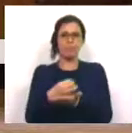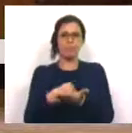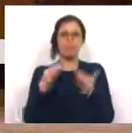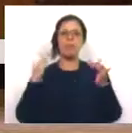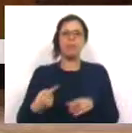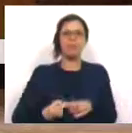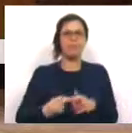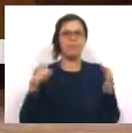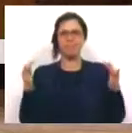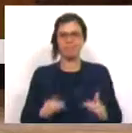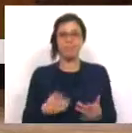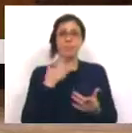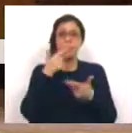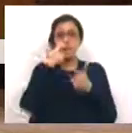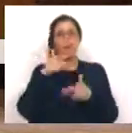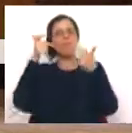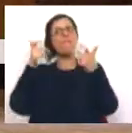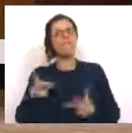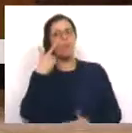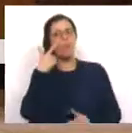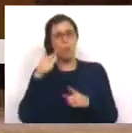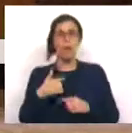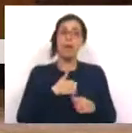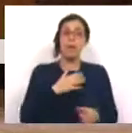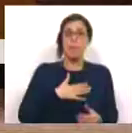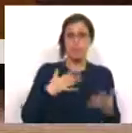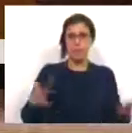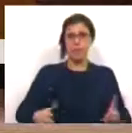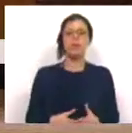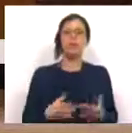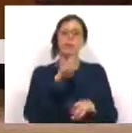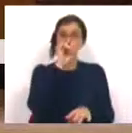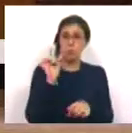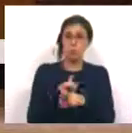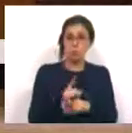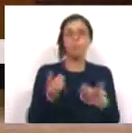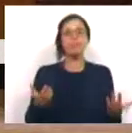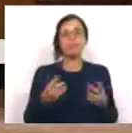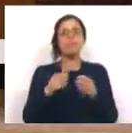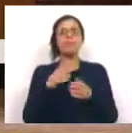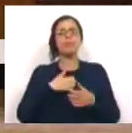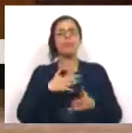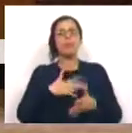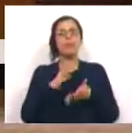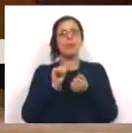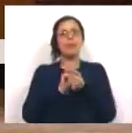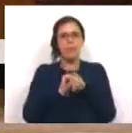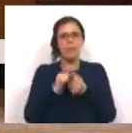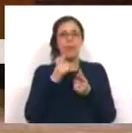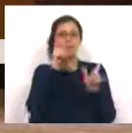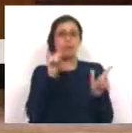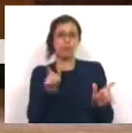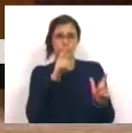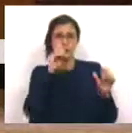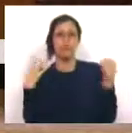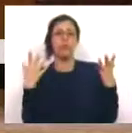menos atrativo para a fixação de pessoas e de empresas. Simultaneamente, as celuloses tomaram conta da